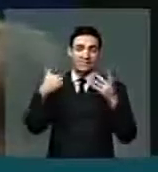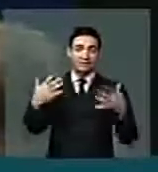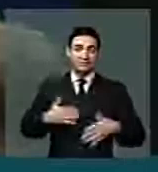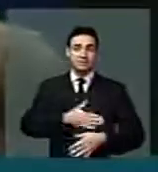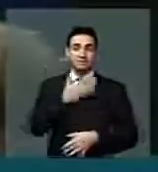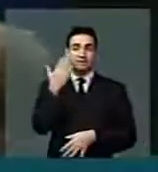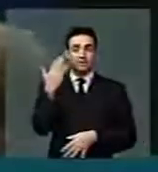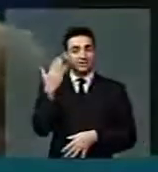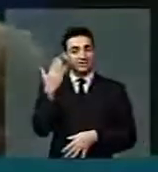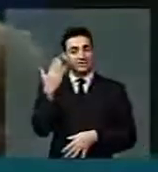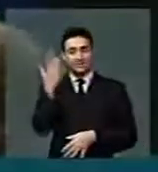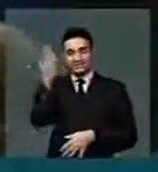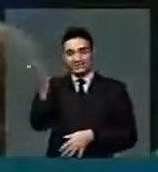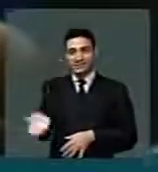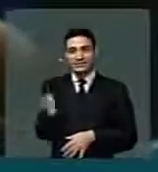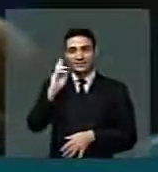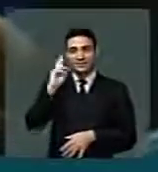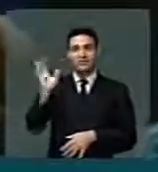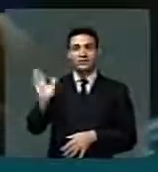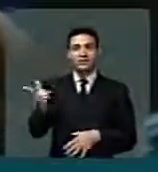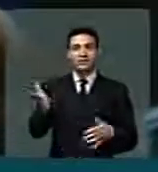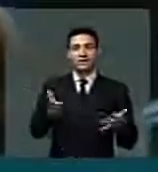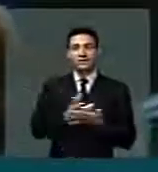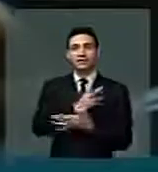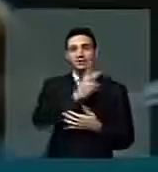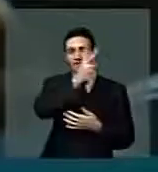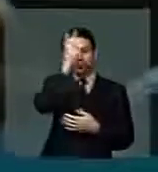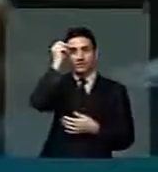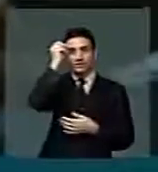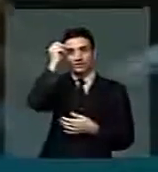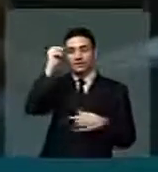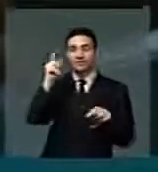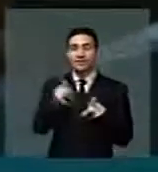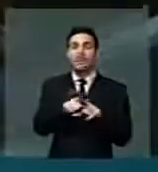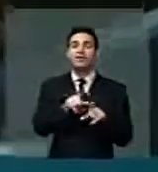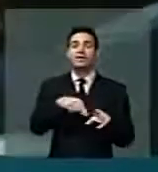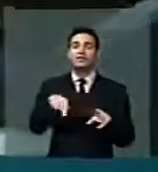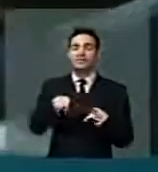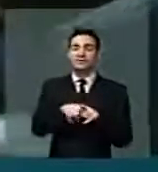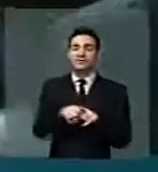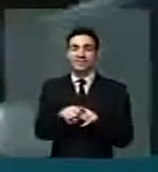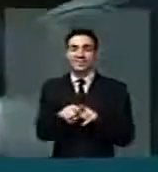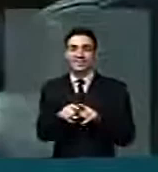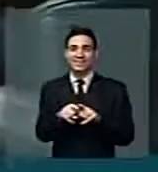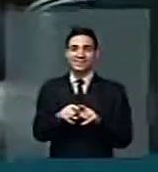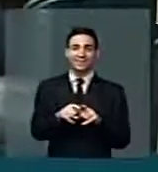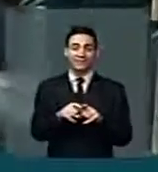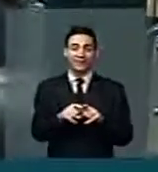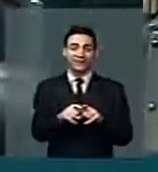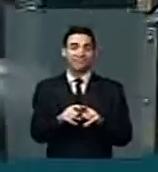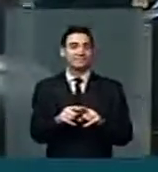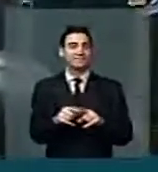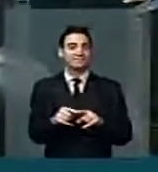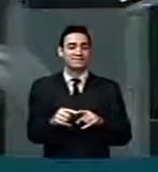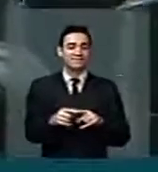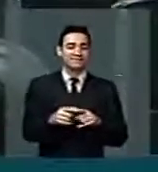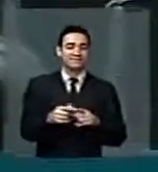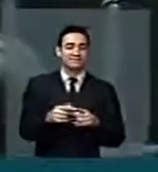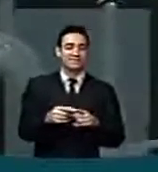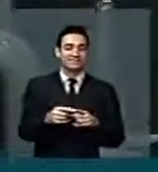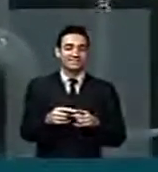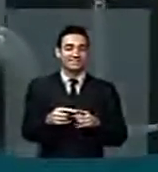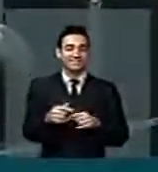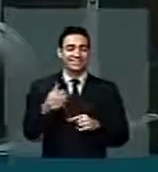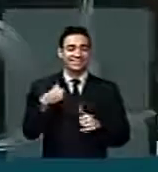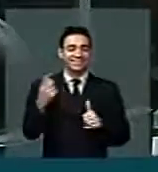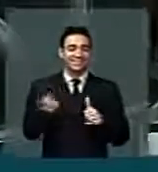Vossa Excelência, que passou, foi prefeito, foi secretário de Estado, e Vossa Excelência, dedicadamente, era a primeira pessoa a